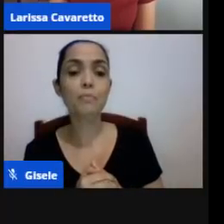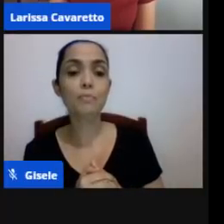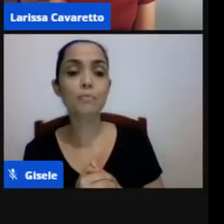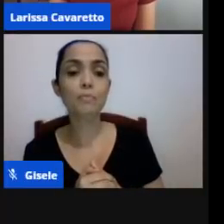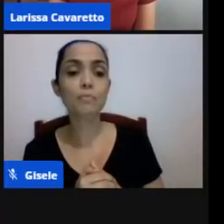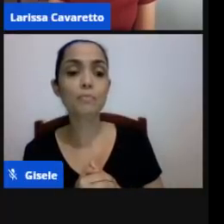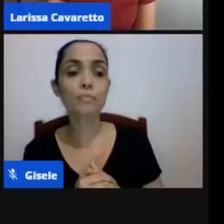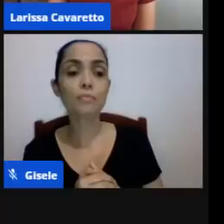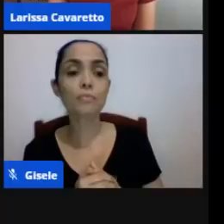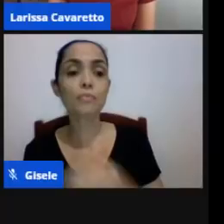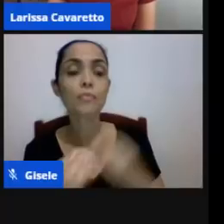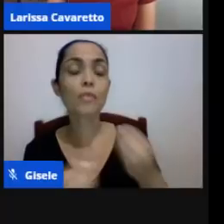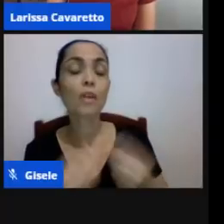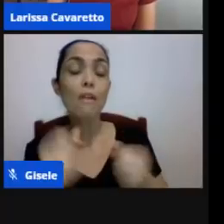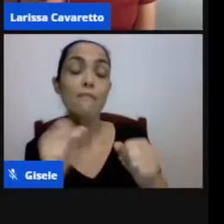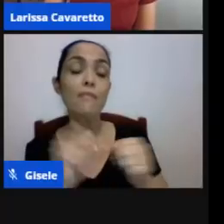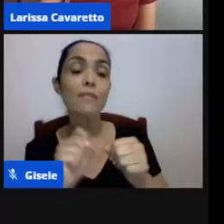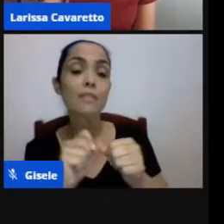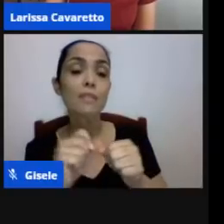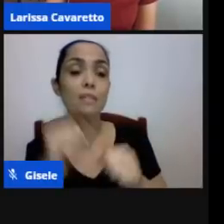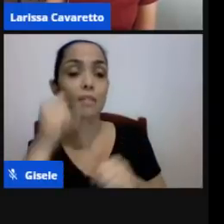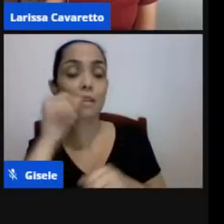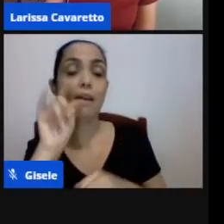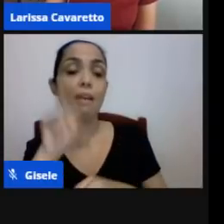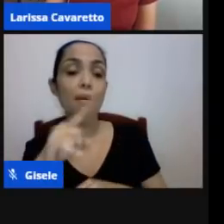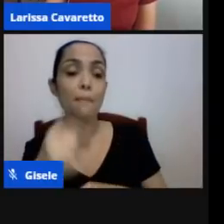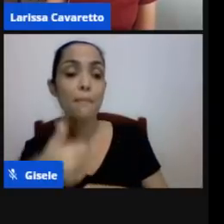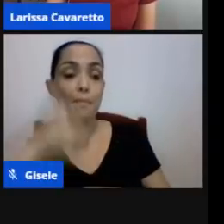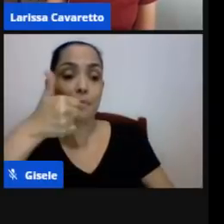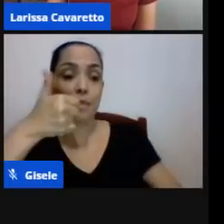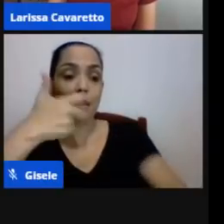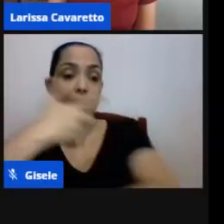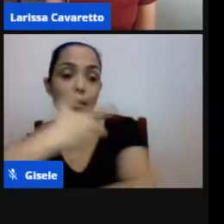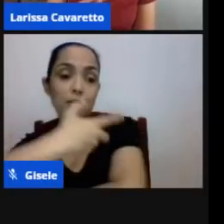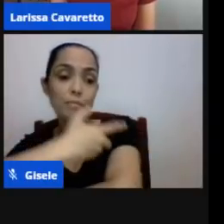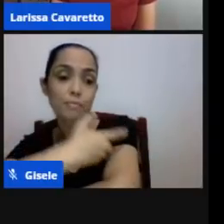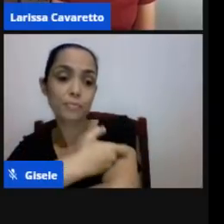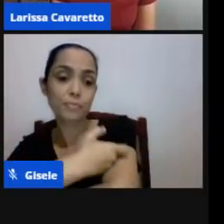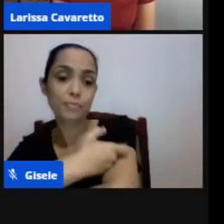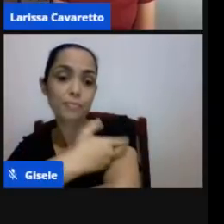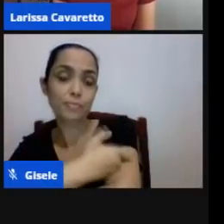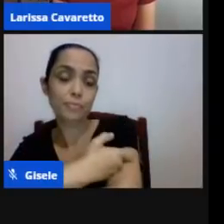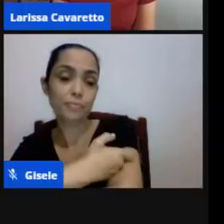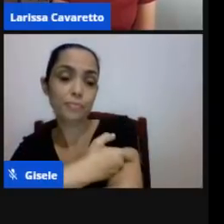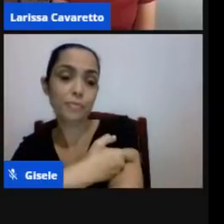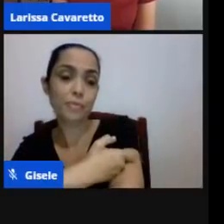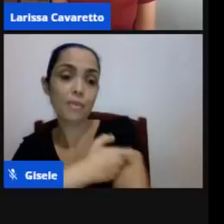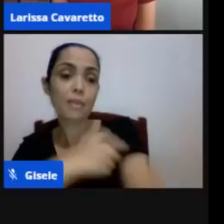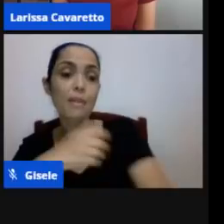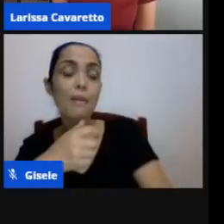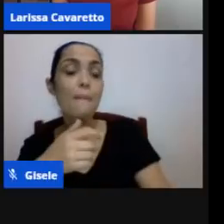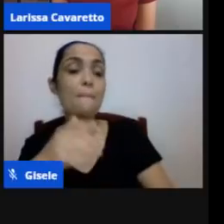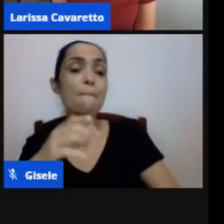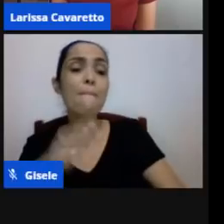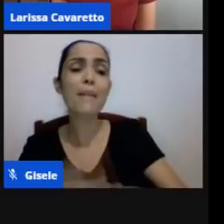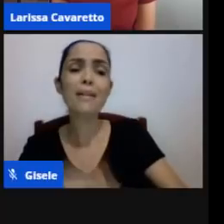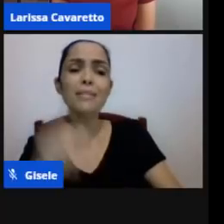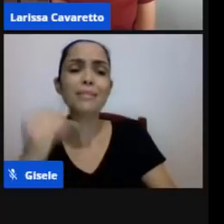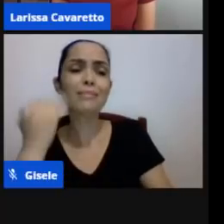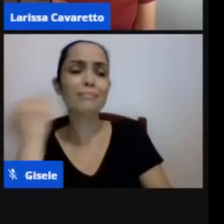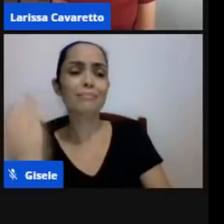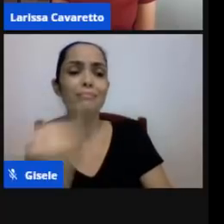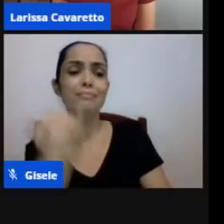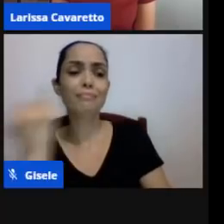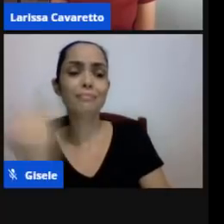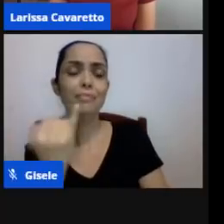de prevenção, desculpa, é a vacinação. A vacinação é a medida mais eficaz que a gente tem. E qual que é a função